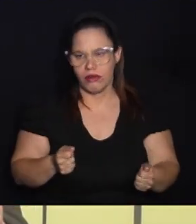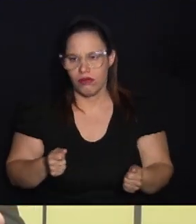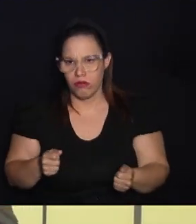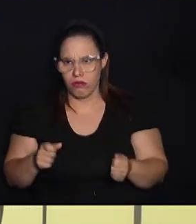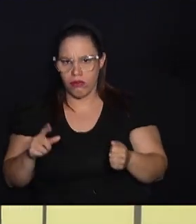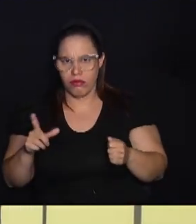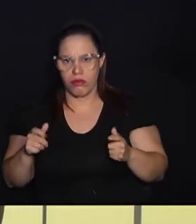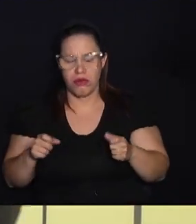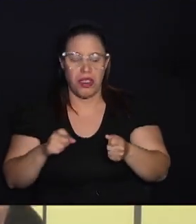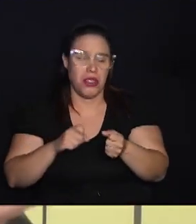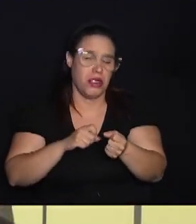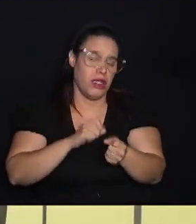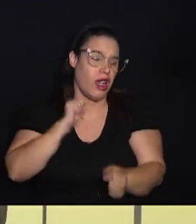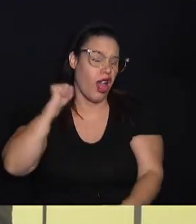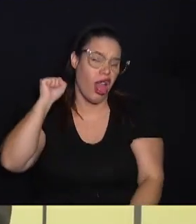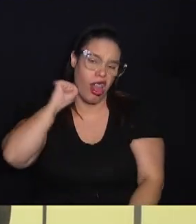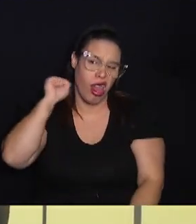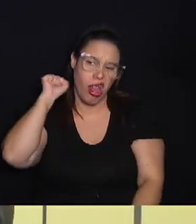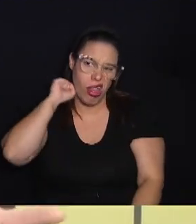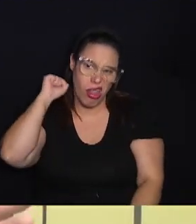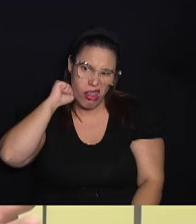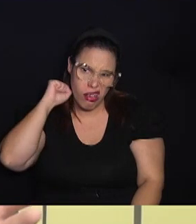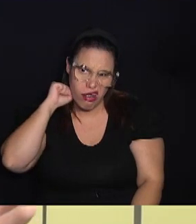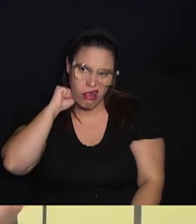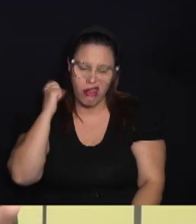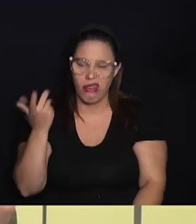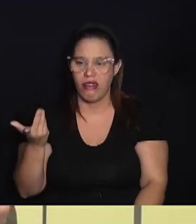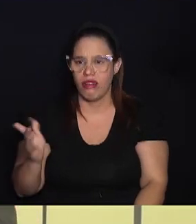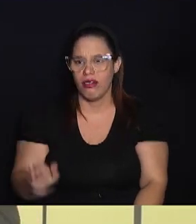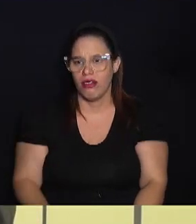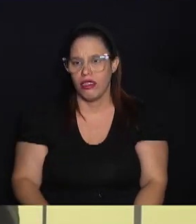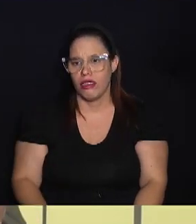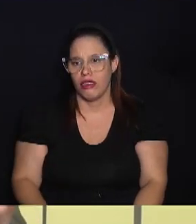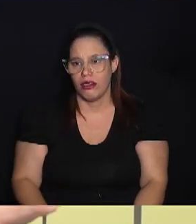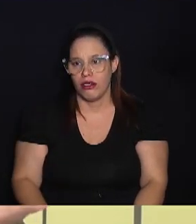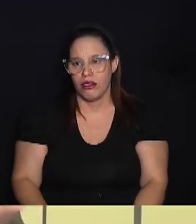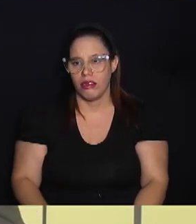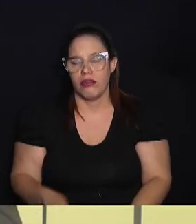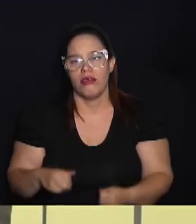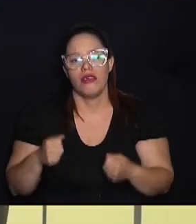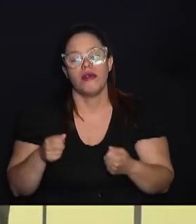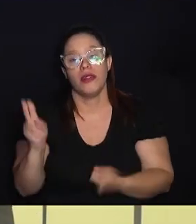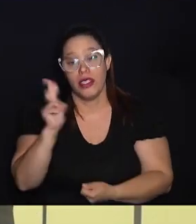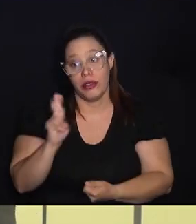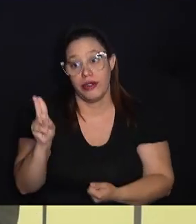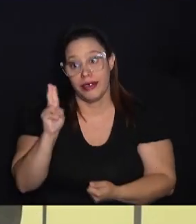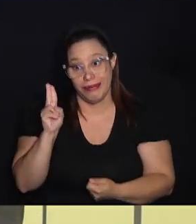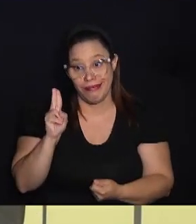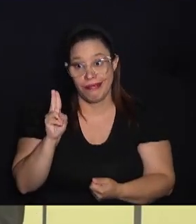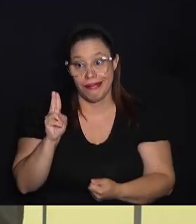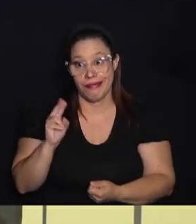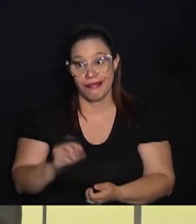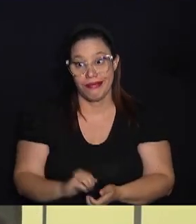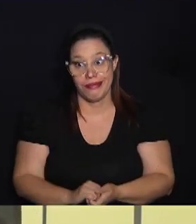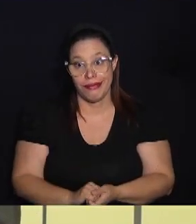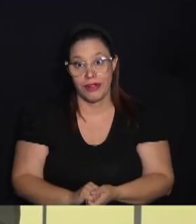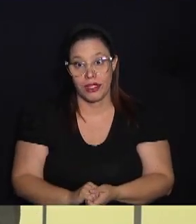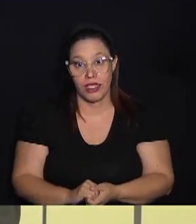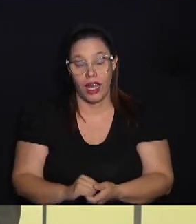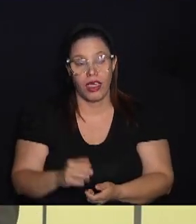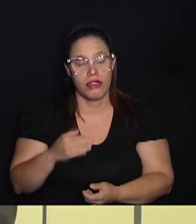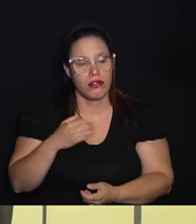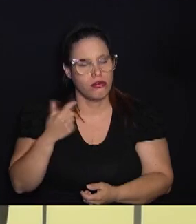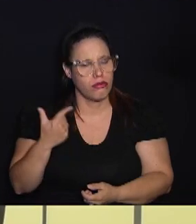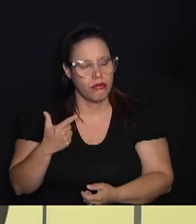um tanto estressado todo mundo tá algumas coisas que a gente sabe que todo mundo vai vai poder fazer uso mas a gente não pode esquecer que a gente vive numa